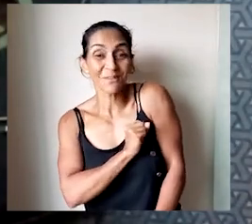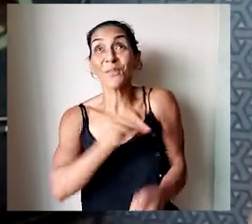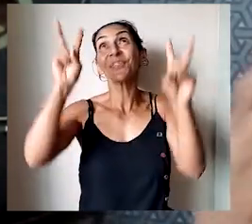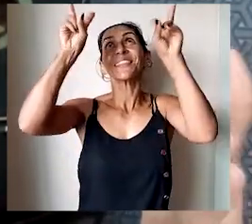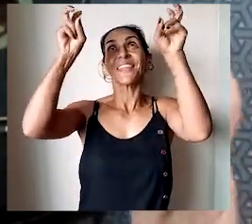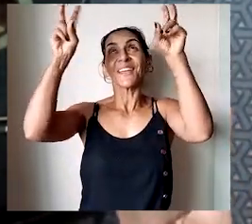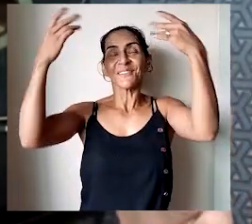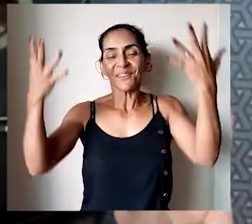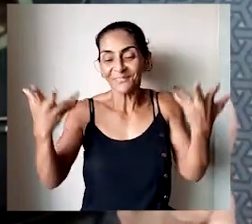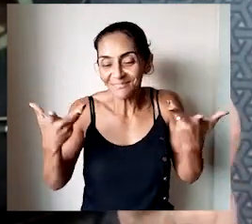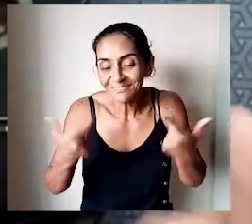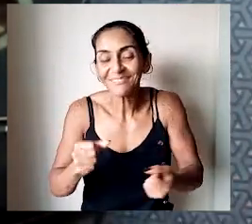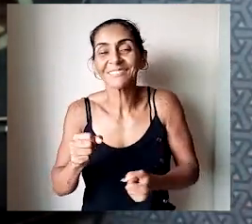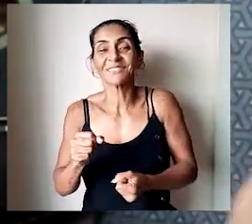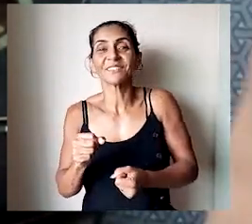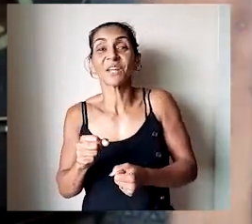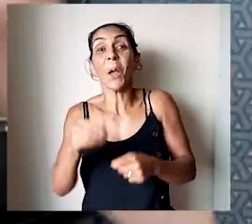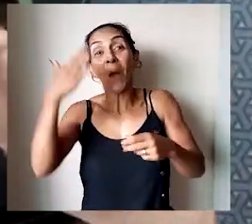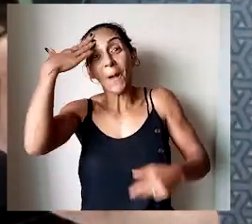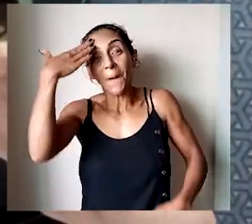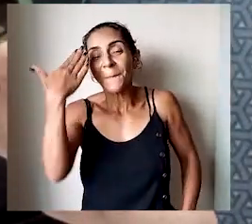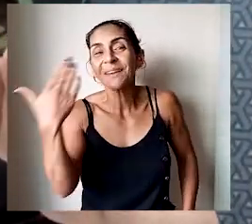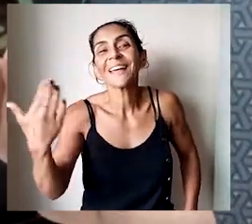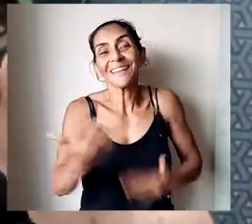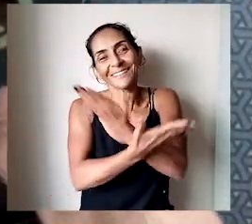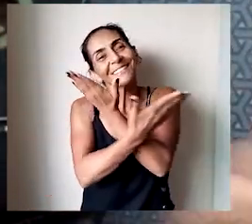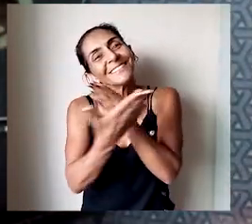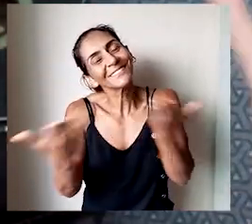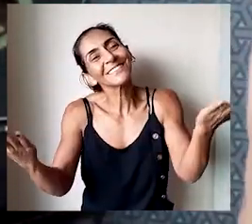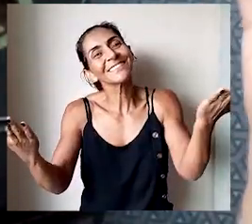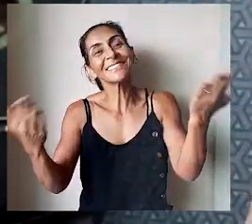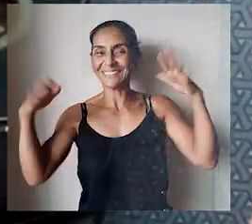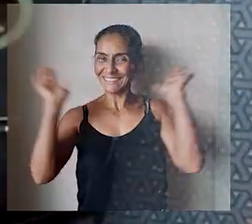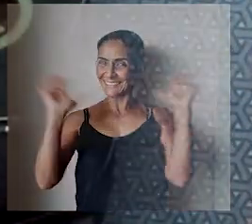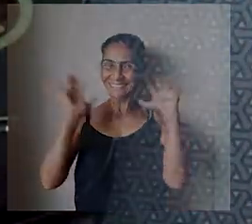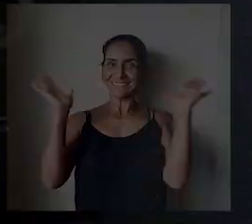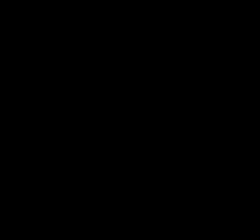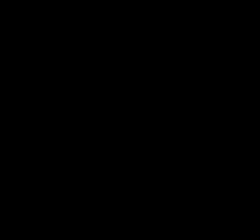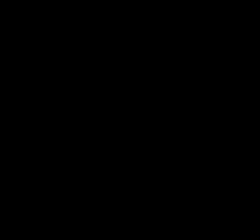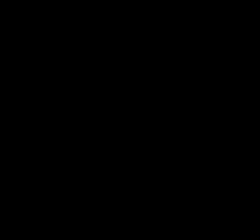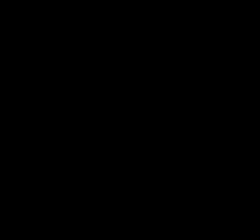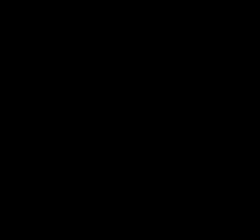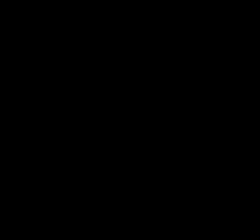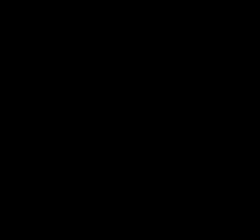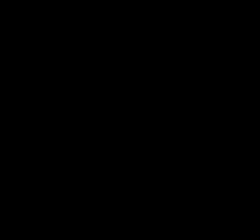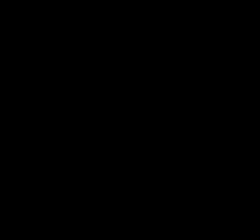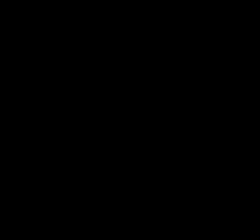tema. Espero que vocês tenham gostado. Muito obrigada a todos vocês e tchau!